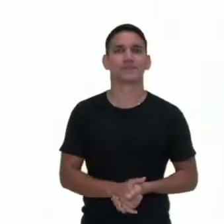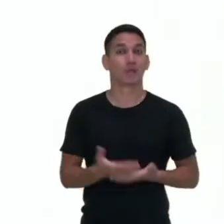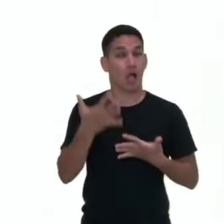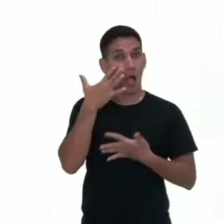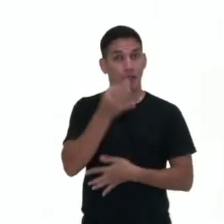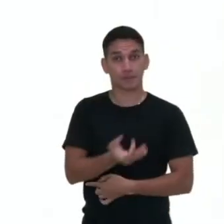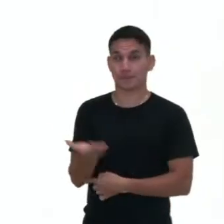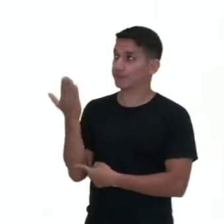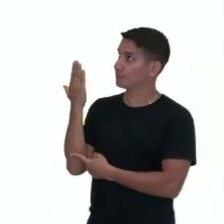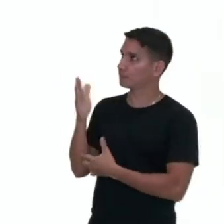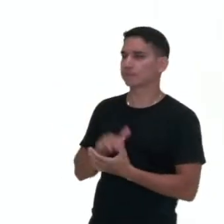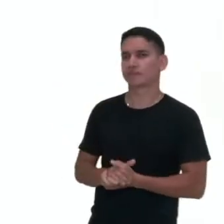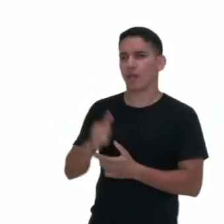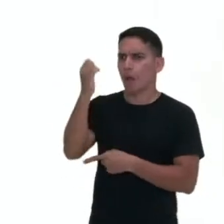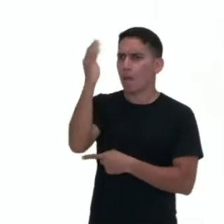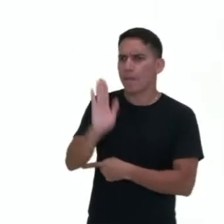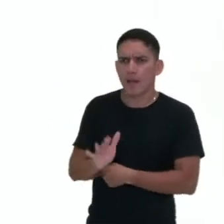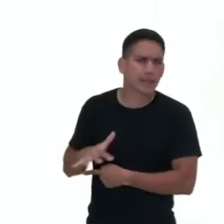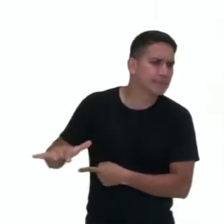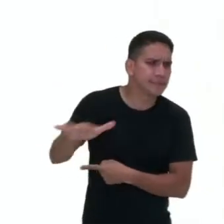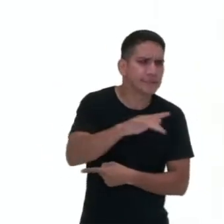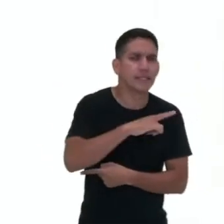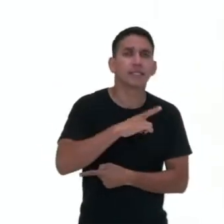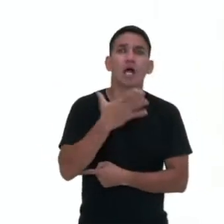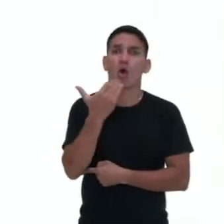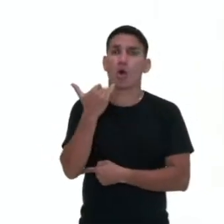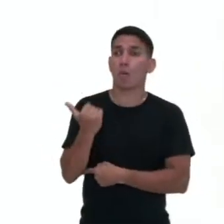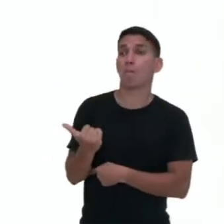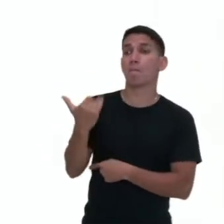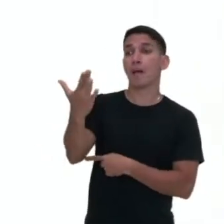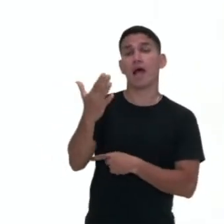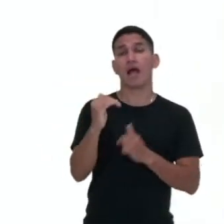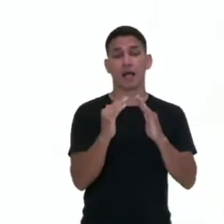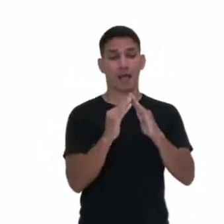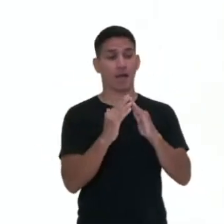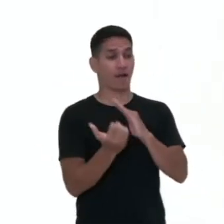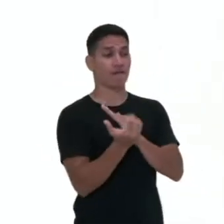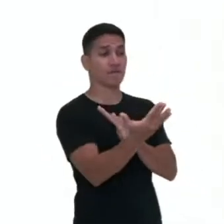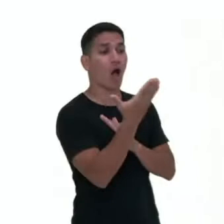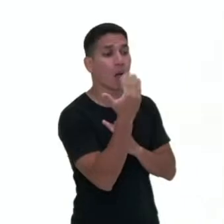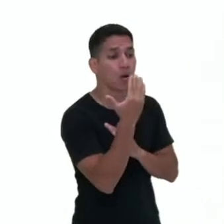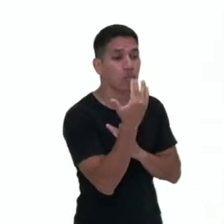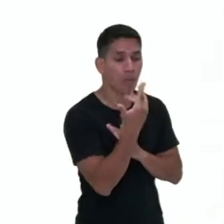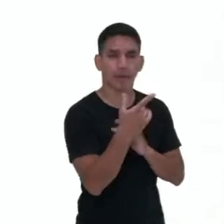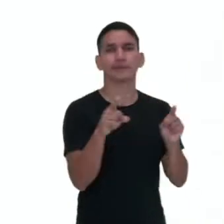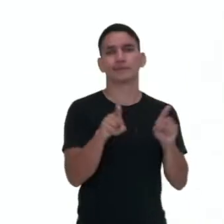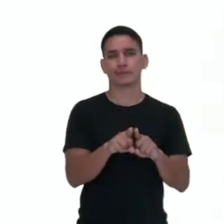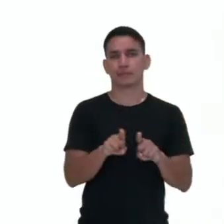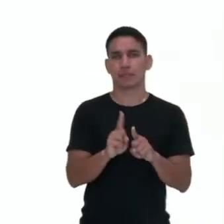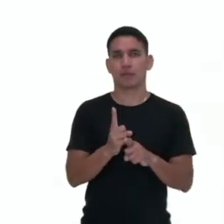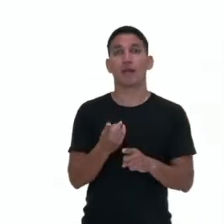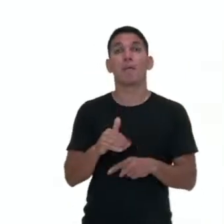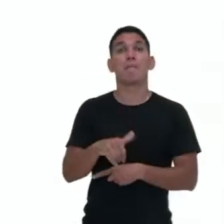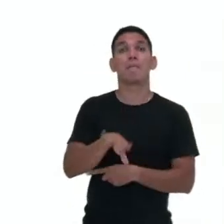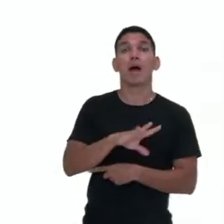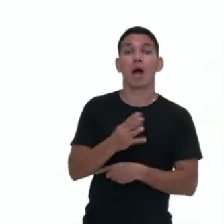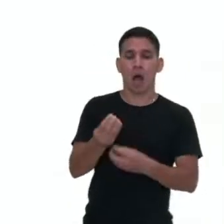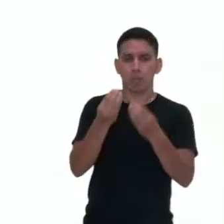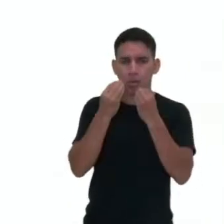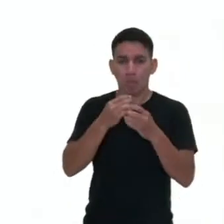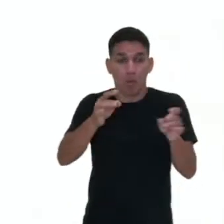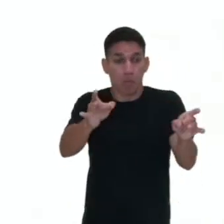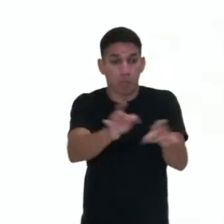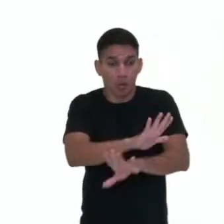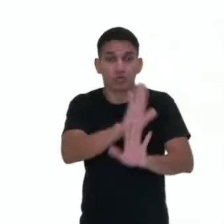notícia. Brasileiros estão comendo mais fora de casa e consumindo mais alimentos